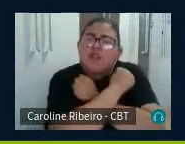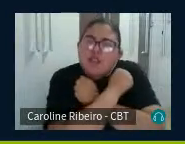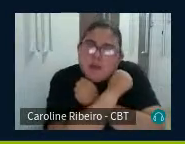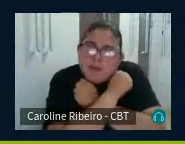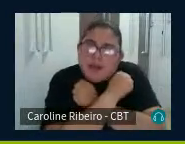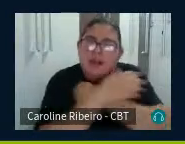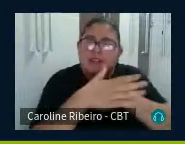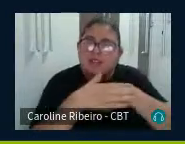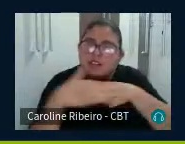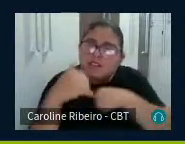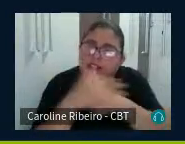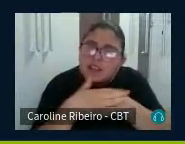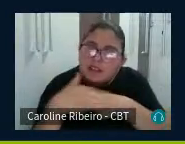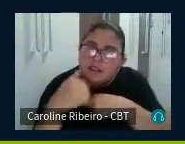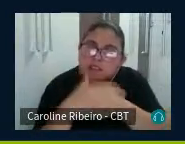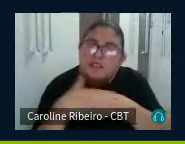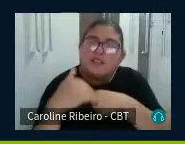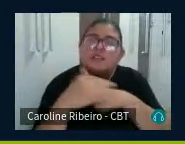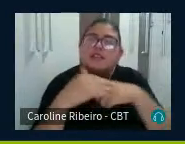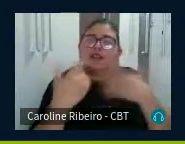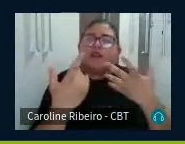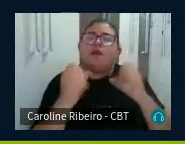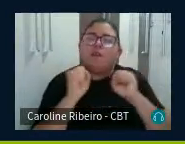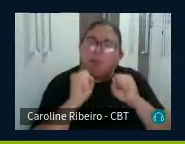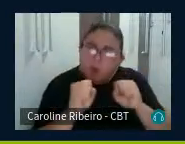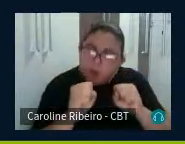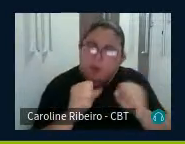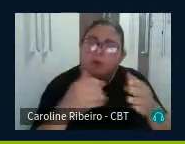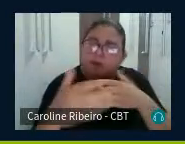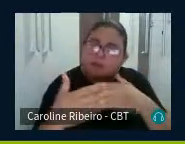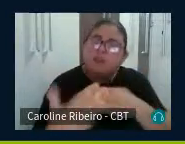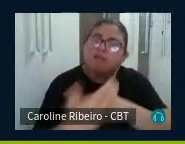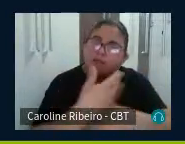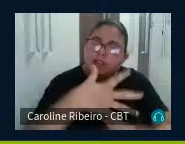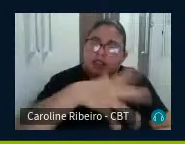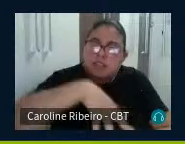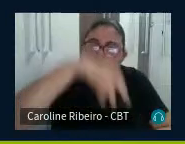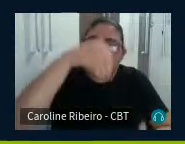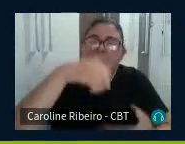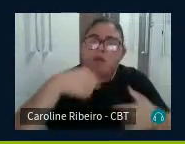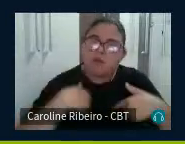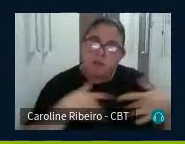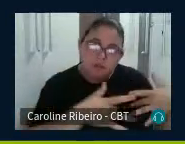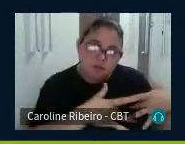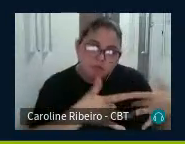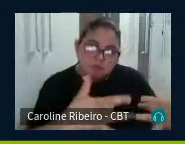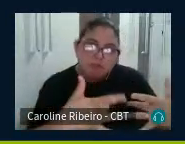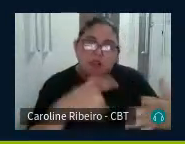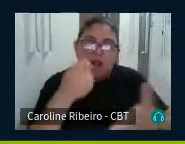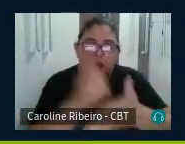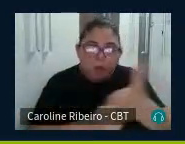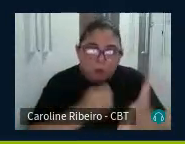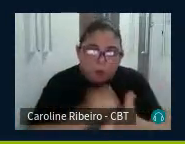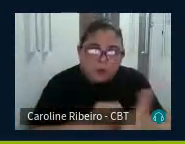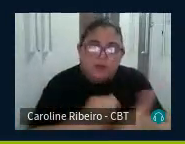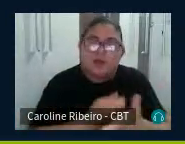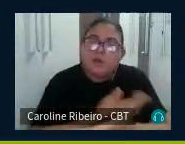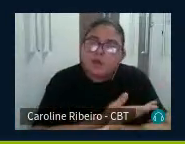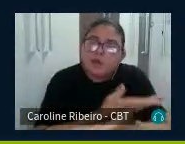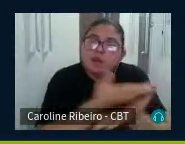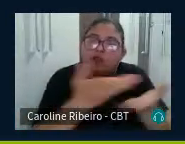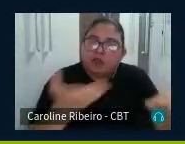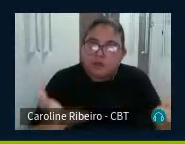carinho e pode contar com todos nós do NAPNE, porque nós estamos dispostos a lutar por todos